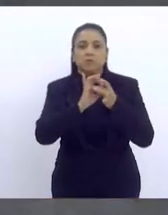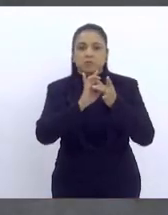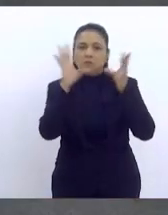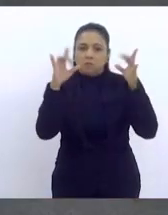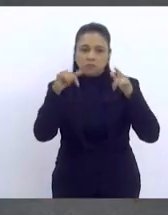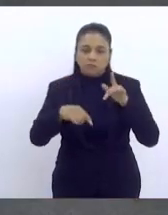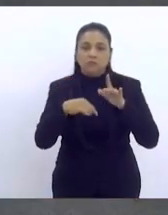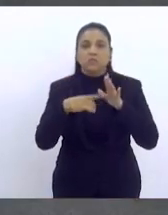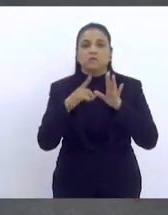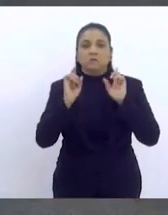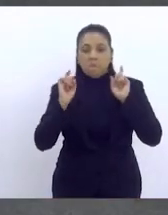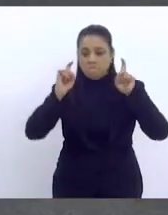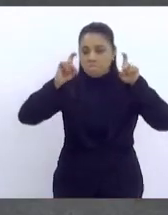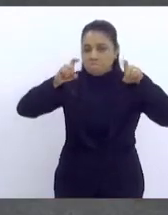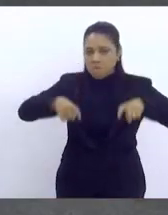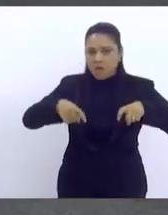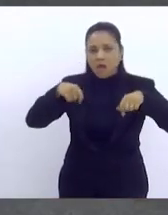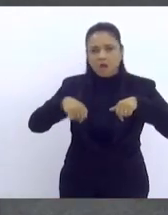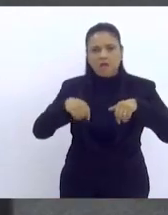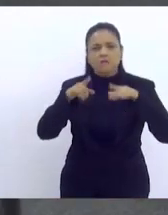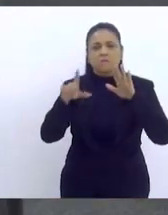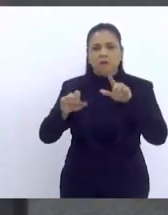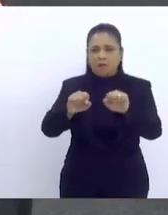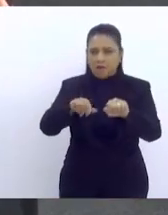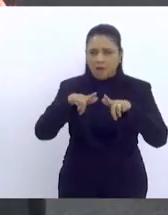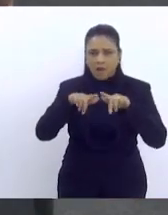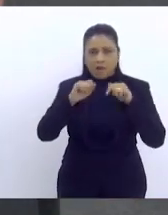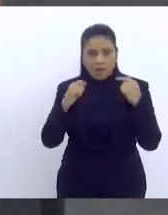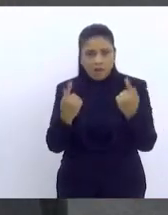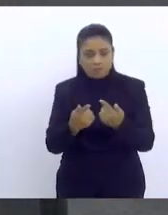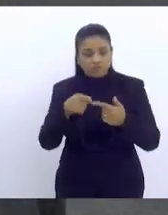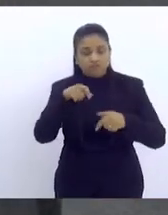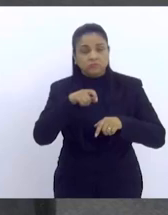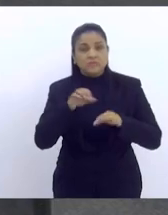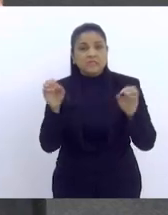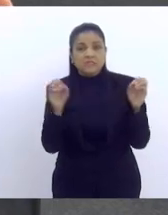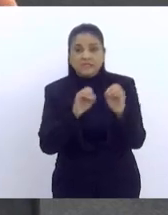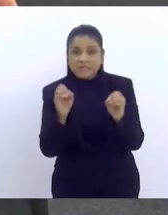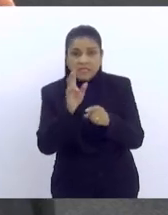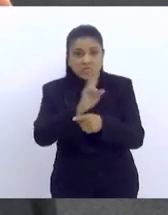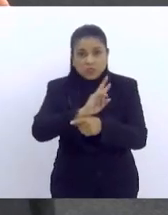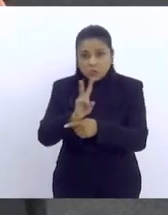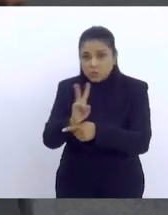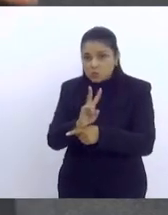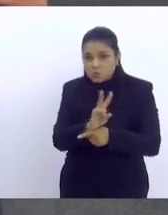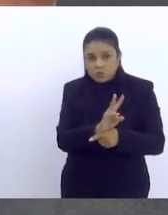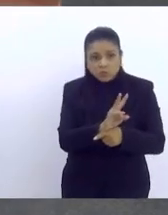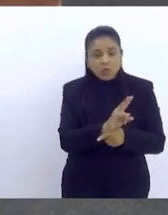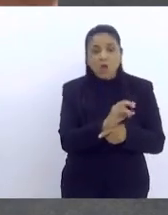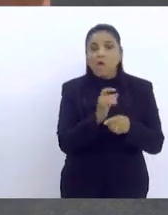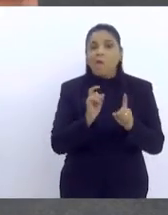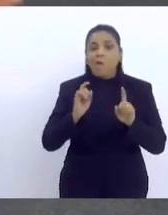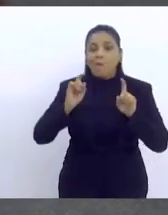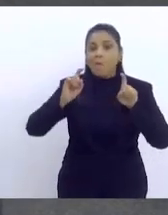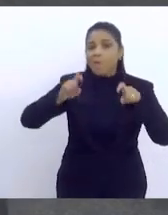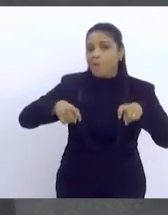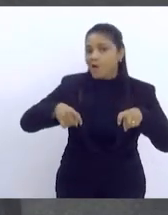e dos mandatos desta casa sem esses homens os mandatos destacados não poderiam ser devidamente